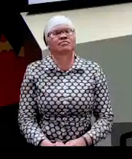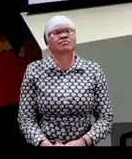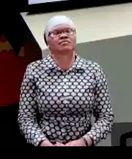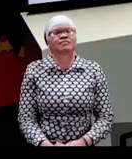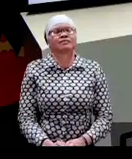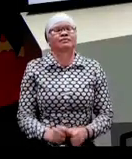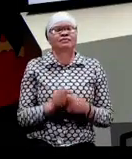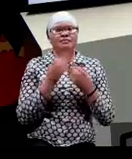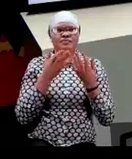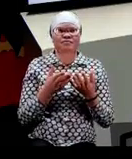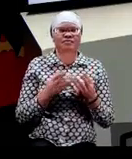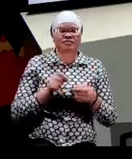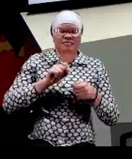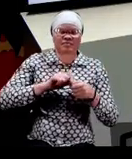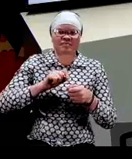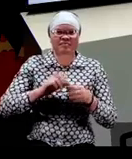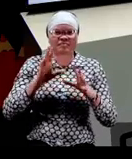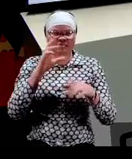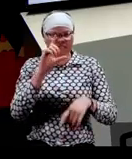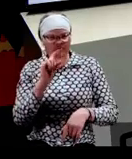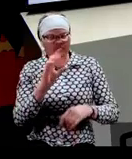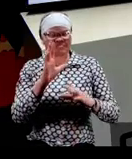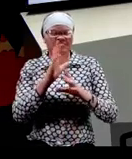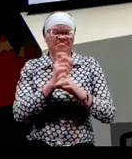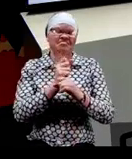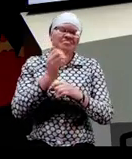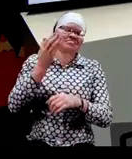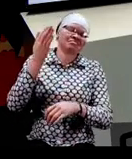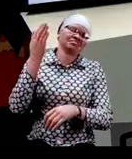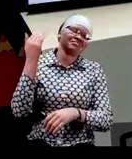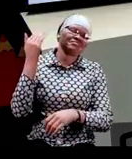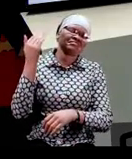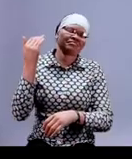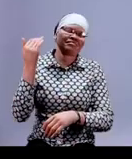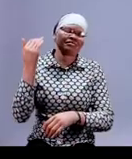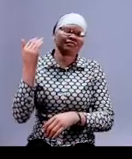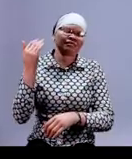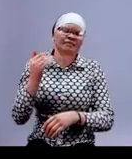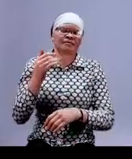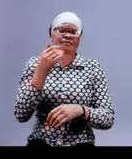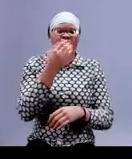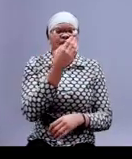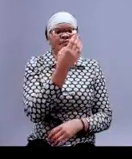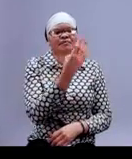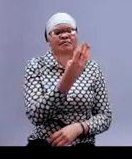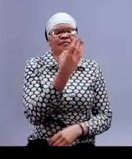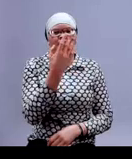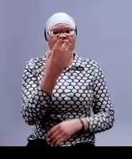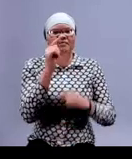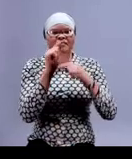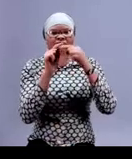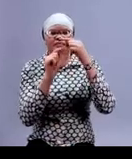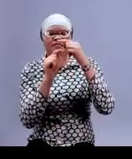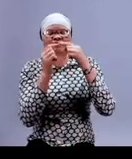dígito Vamos fazer uma pequena revisão das aulas anteriores 45 a